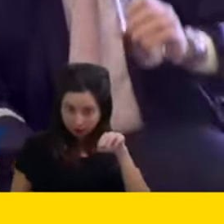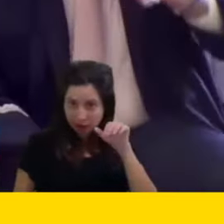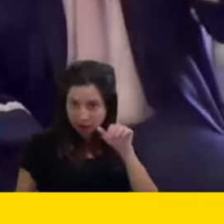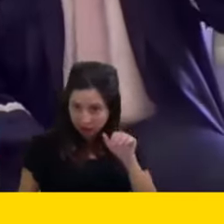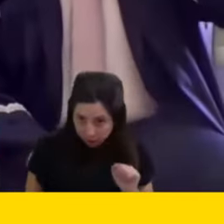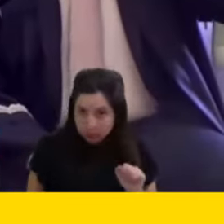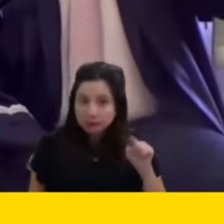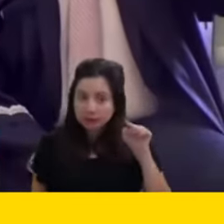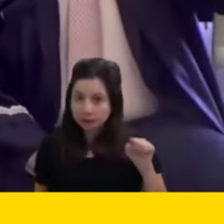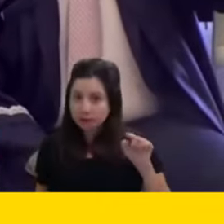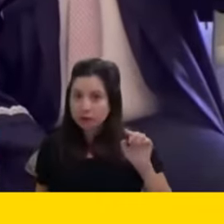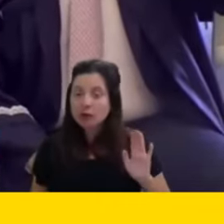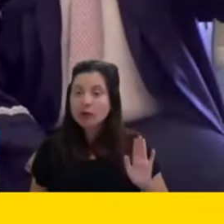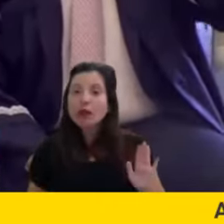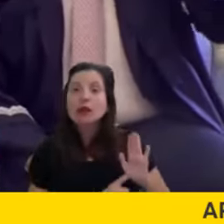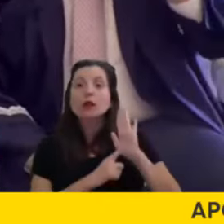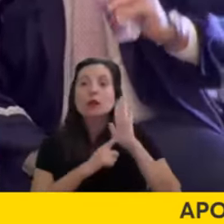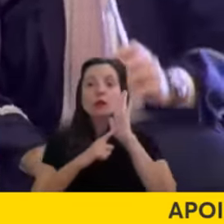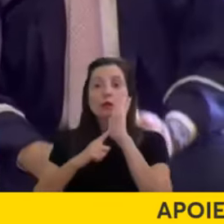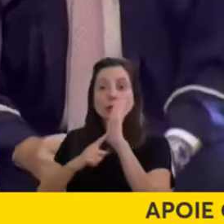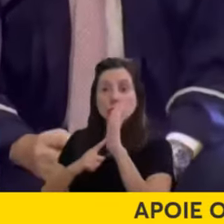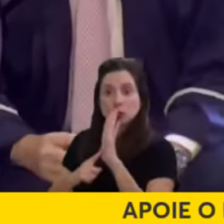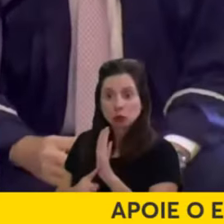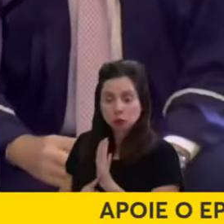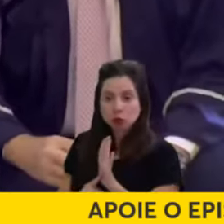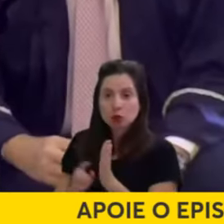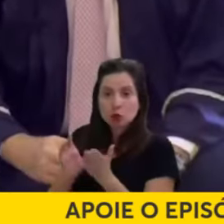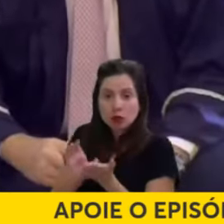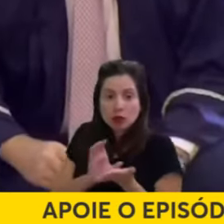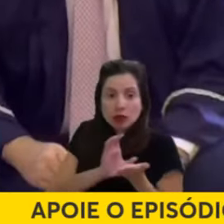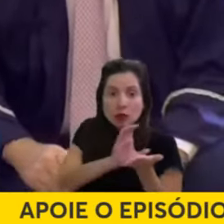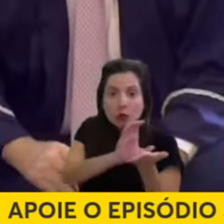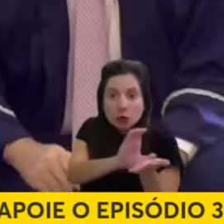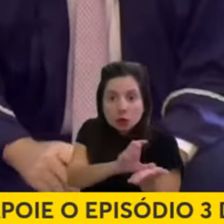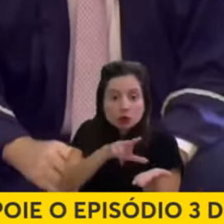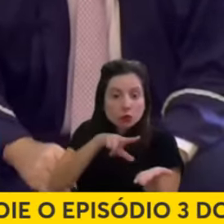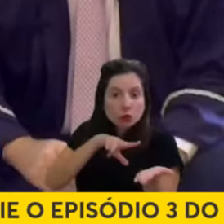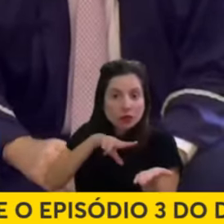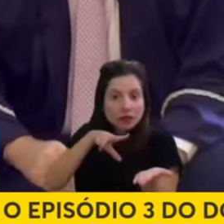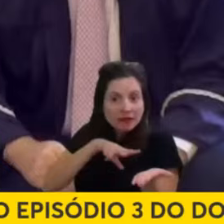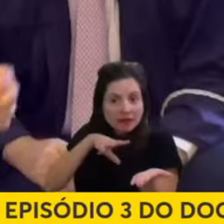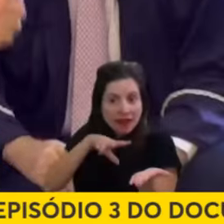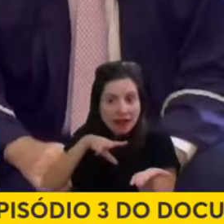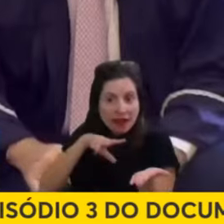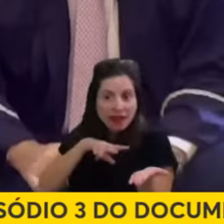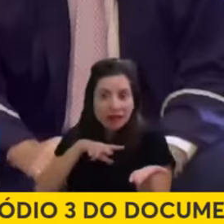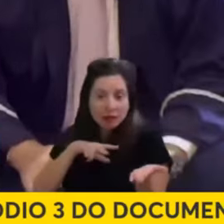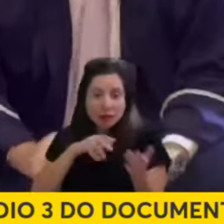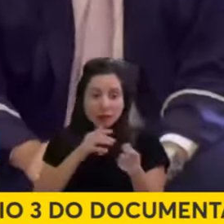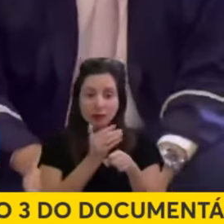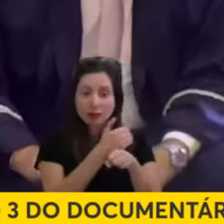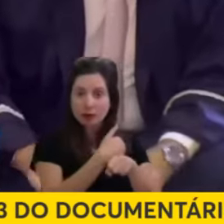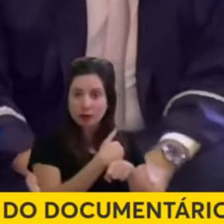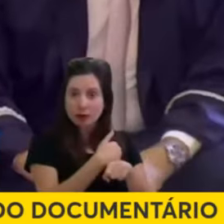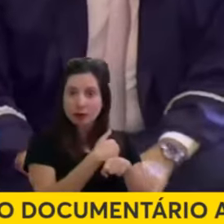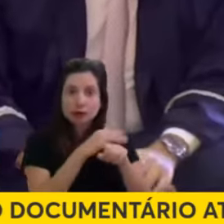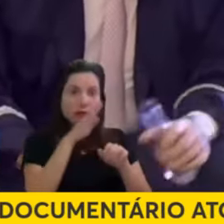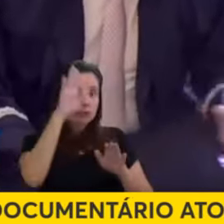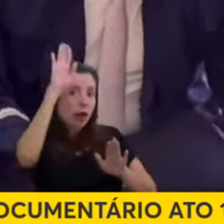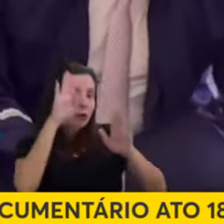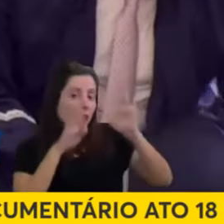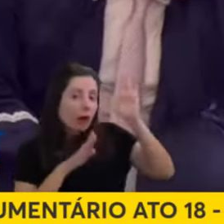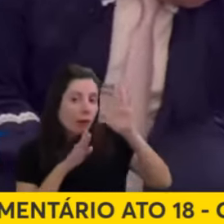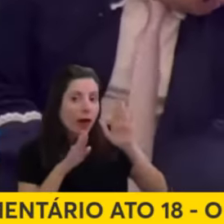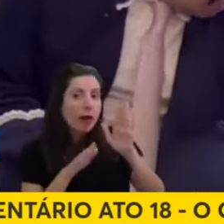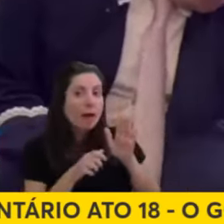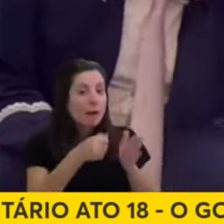trouxe-o um um um aporte de recursos privado as escusas para a pré-campanha dela para antecipar esse pagamento de gast e